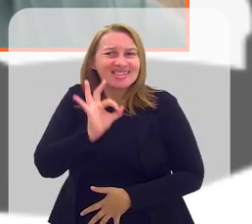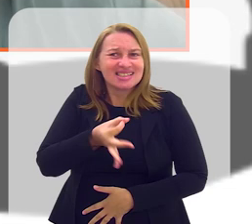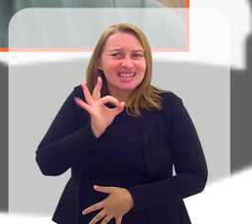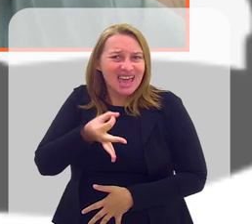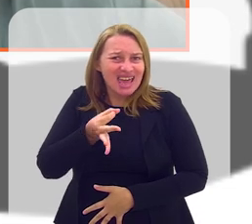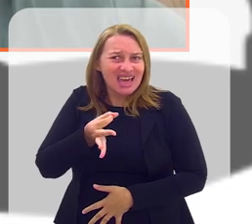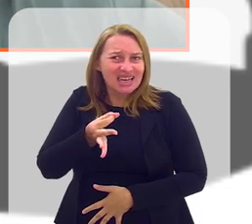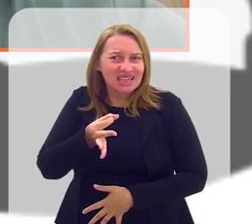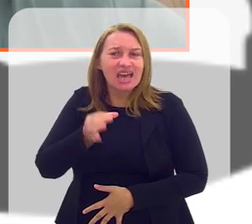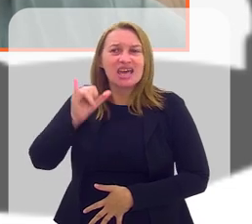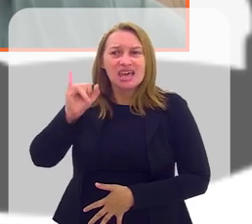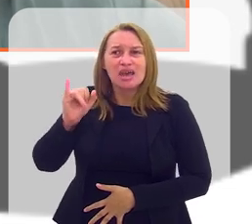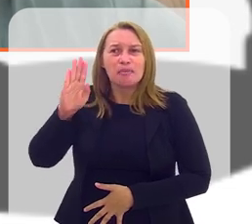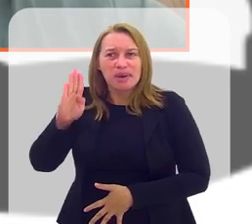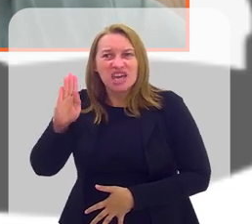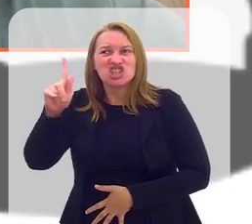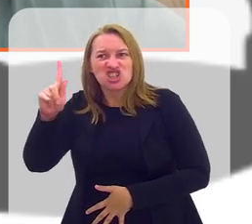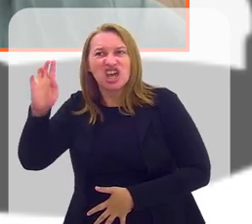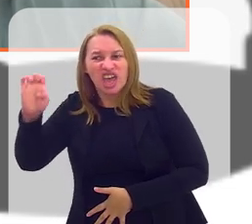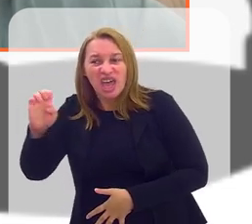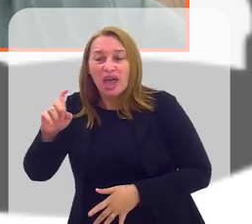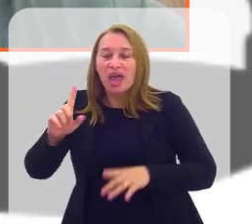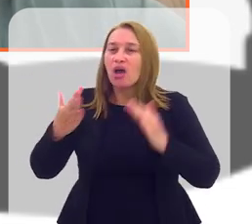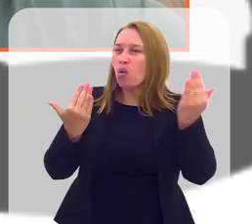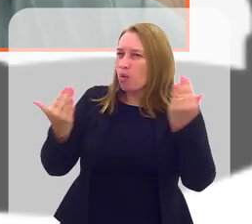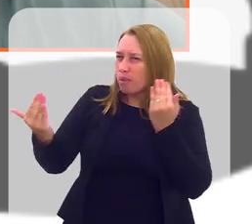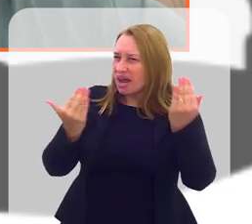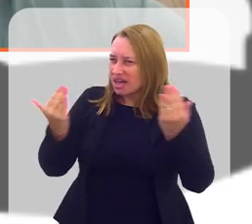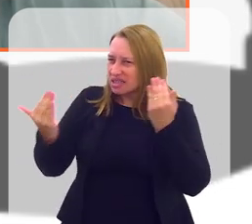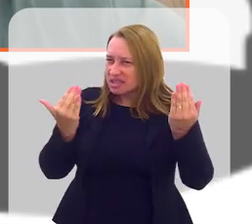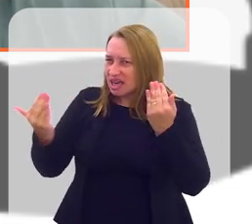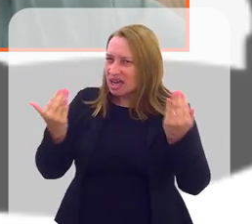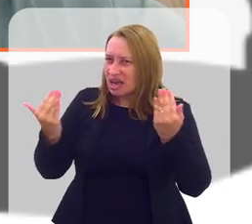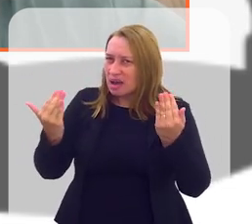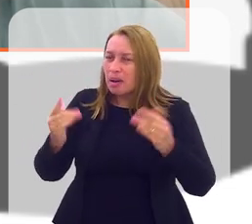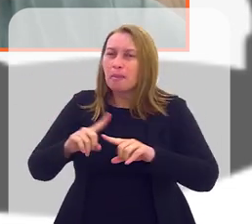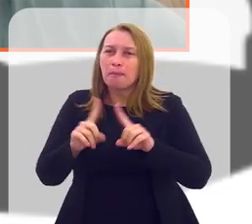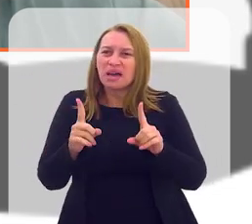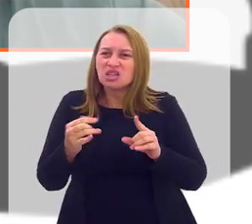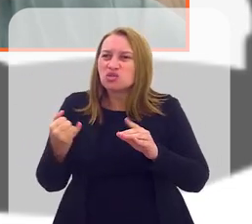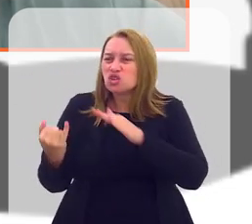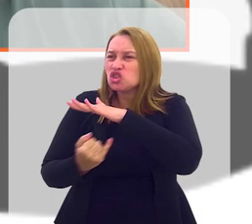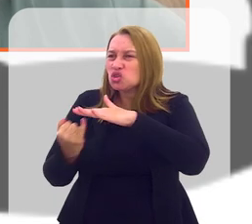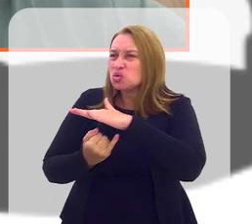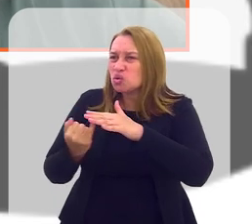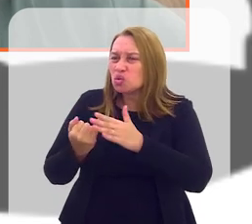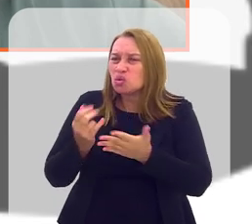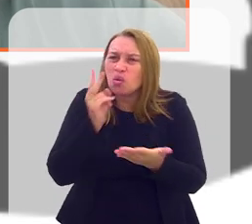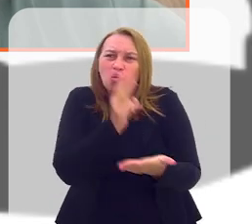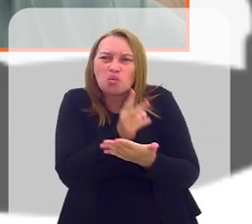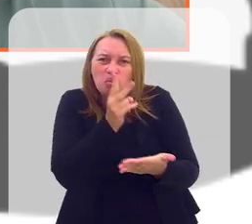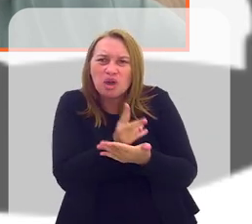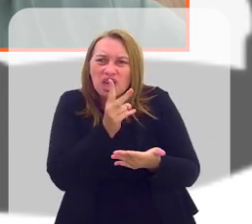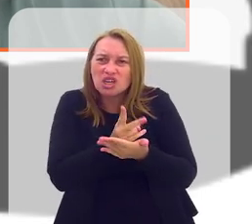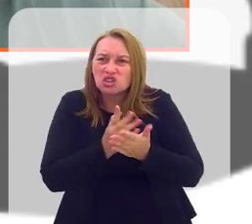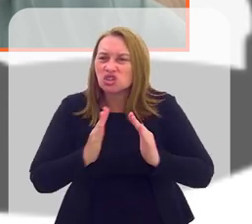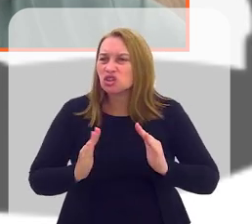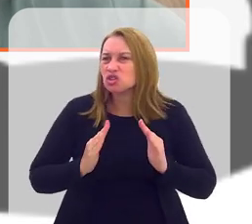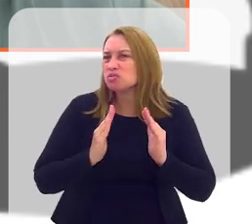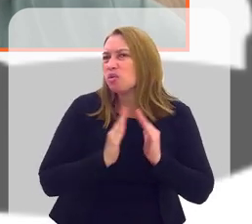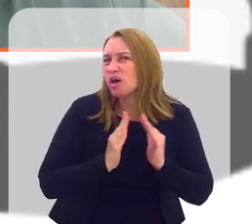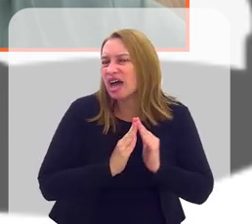é com o censo demográfico do IBGE, né? Mas o mesmo instituto também realiza a pesquisa nacional por amostras de